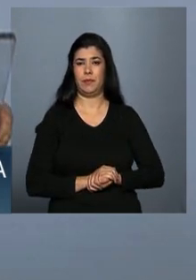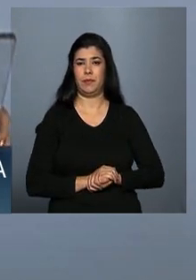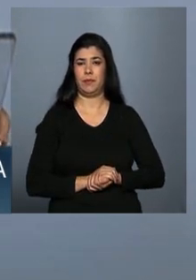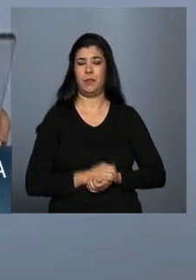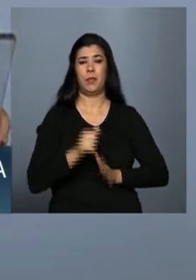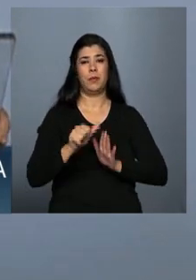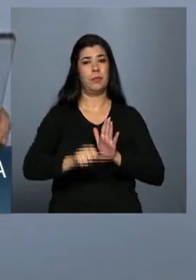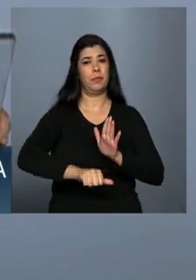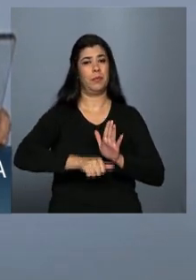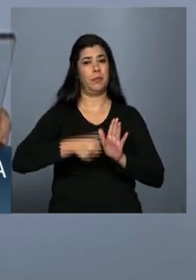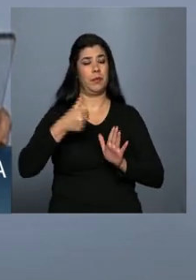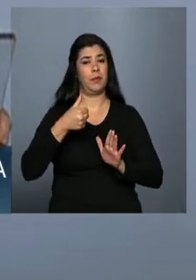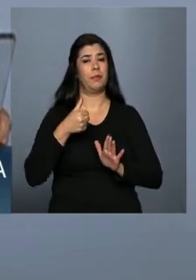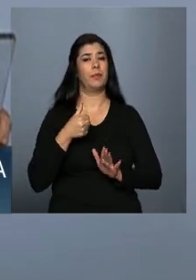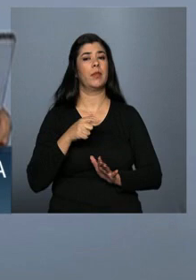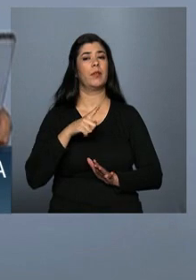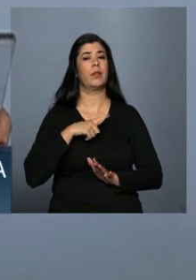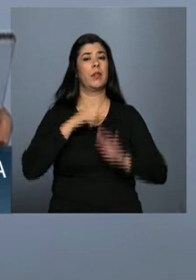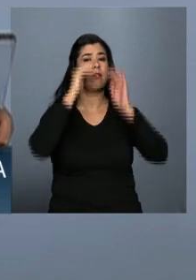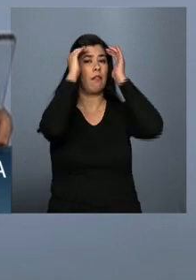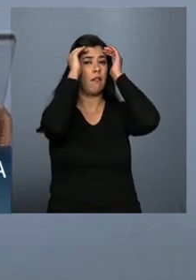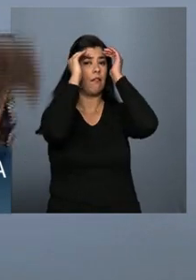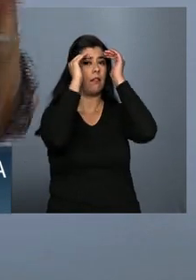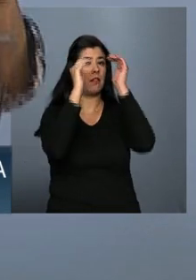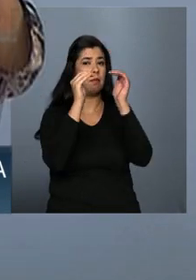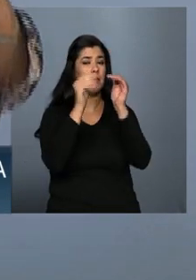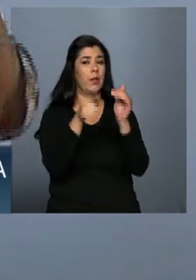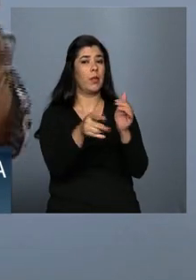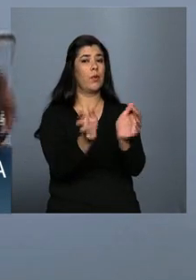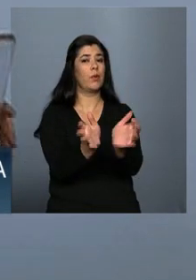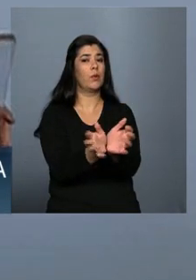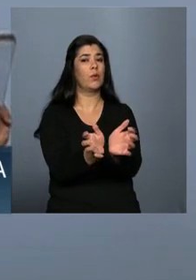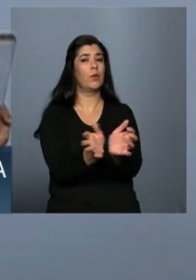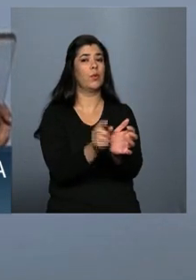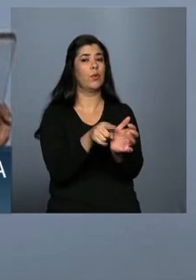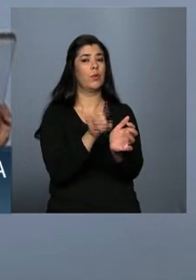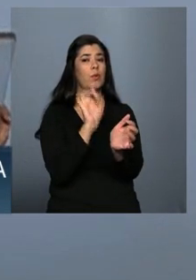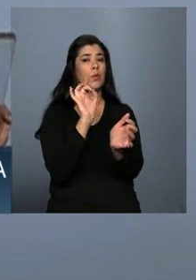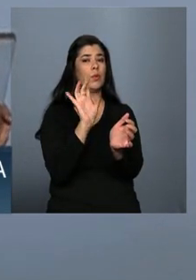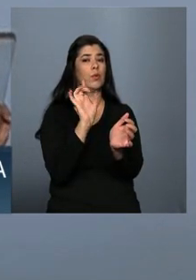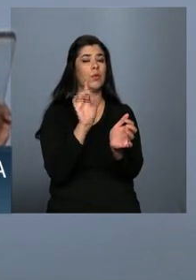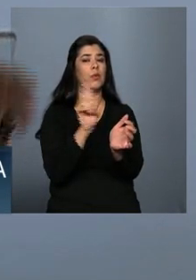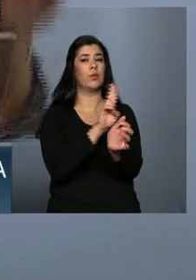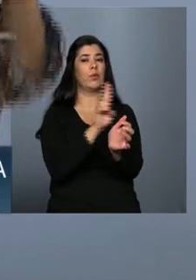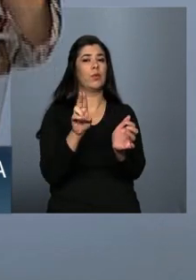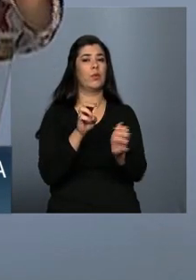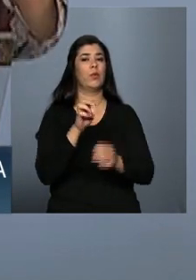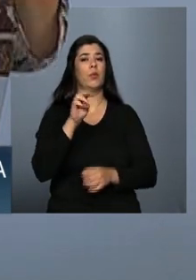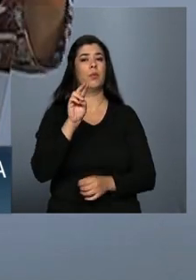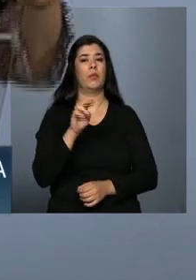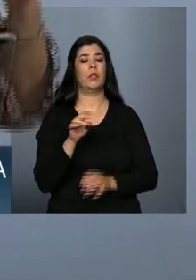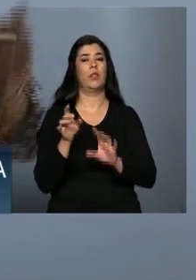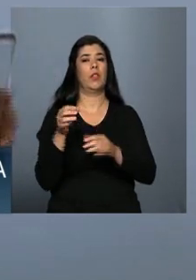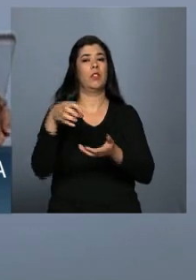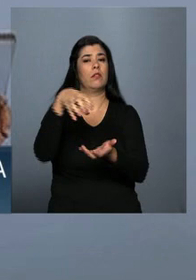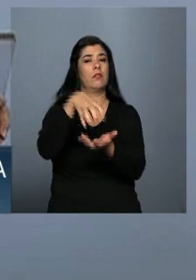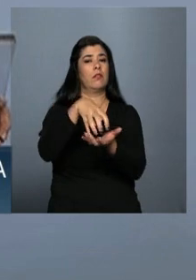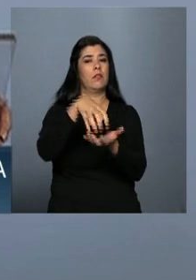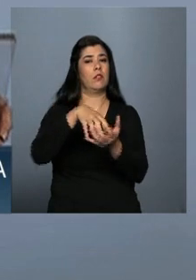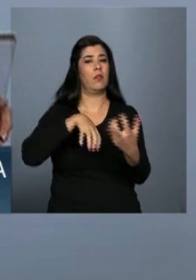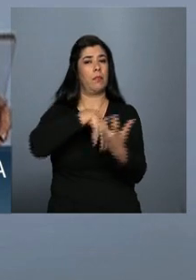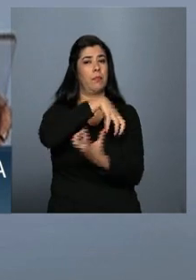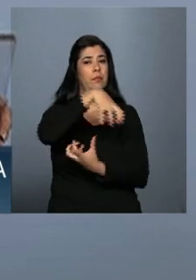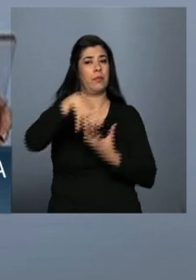em respeito aqui ao pessoal da União Nacional por Moradia Popular, da Central de